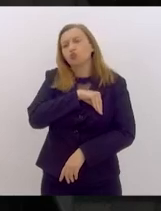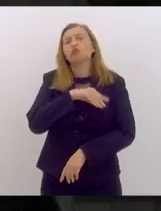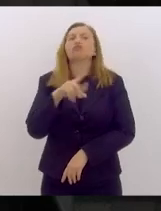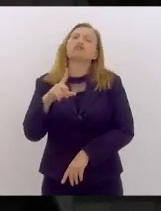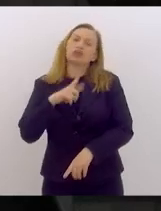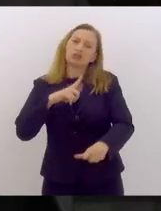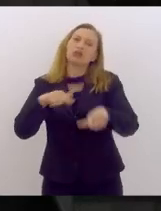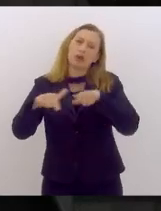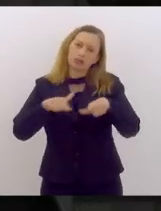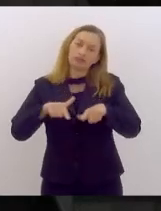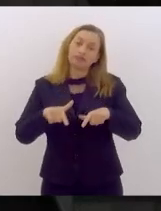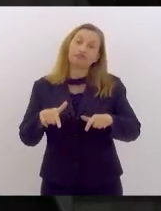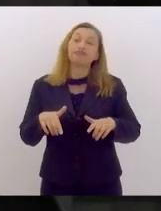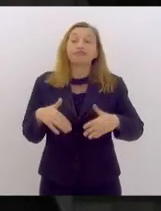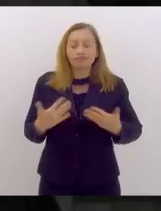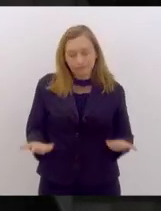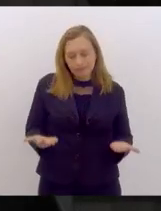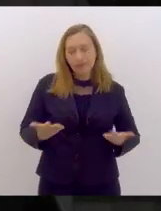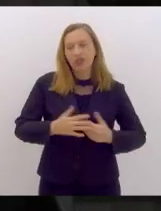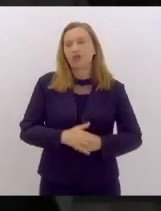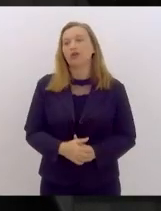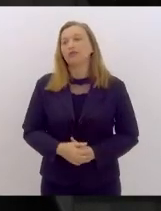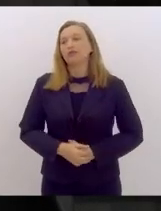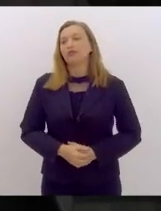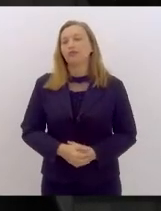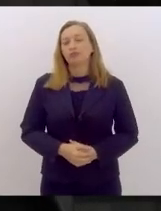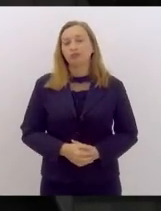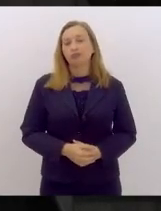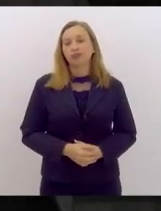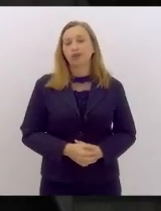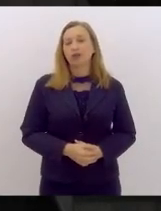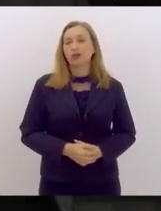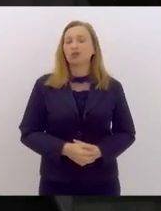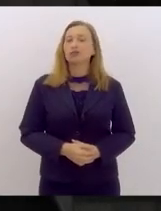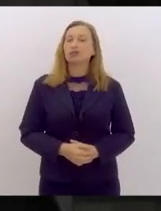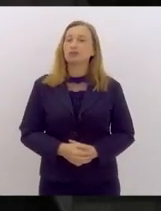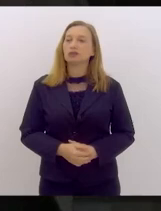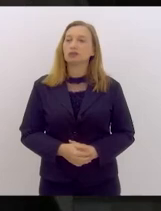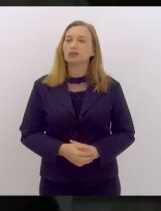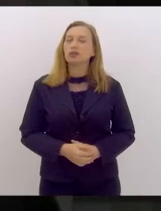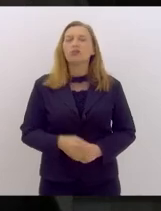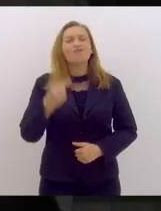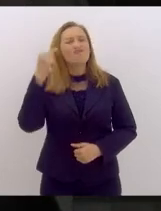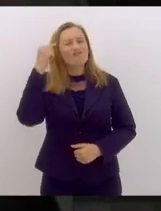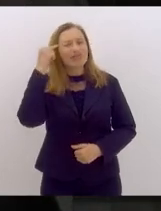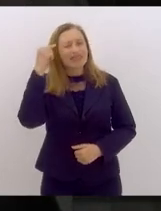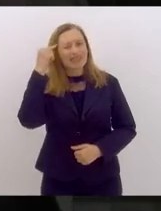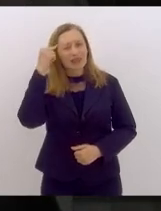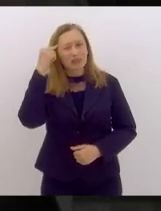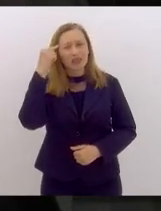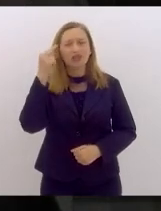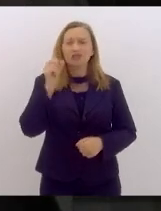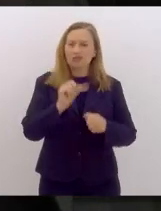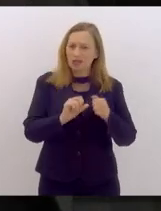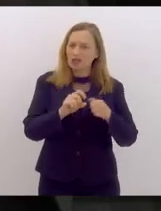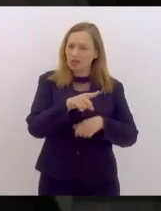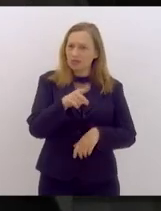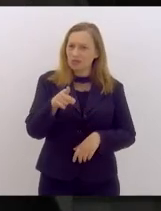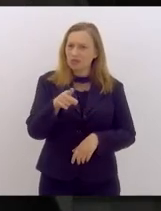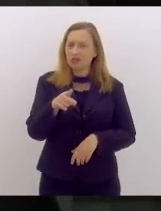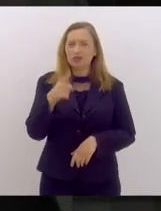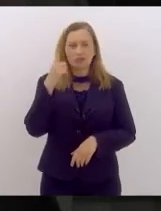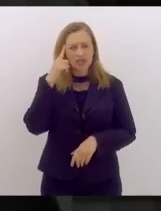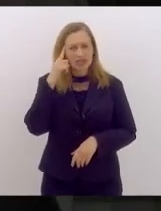emprego então eu quis fazer essa reflexão porque